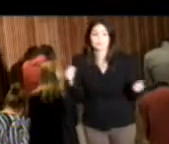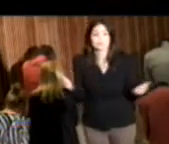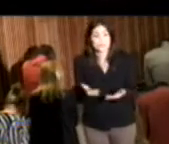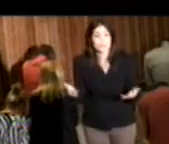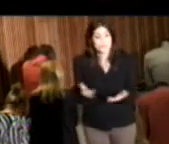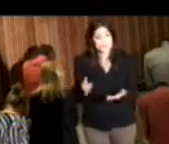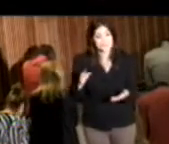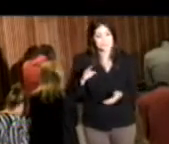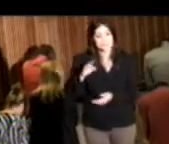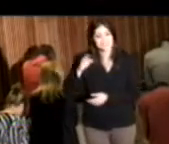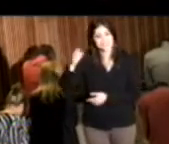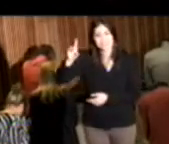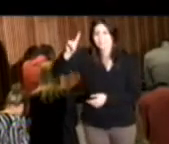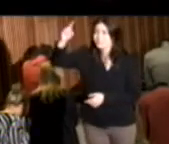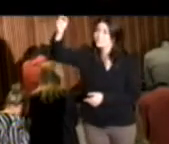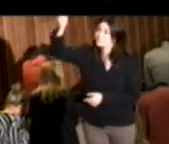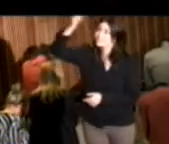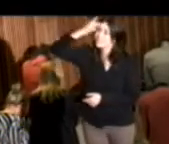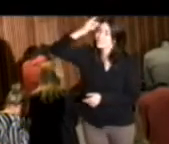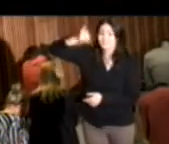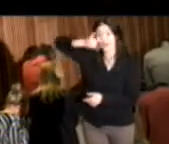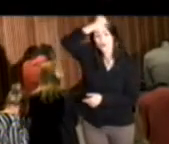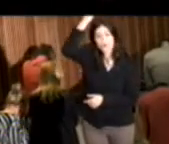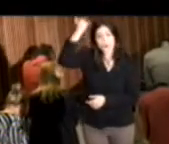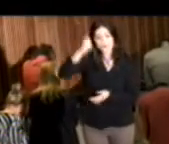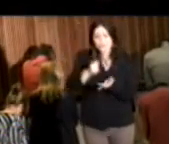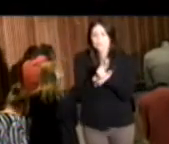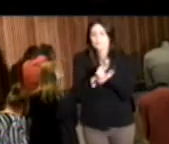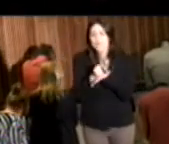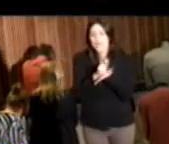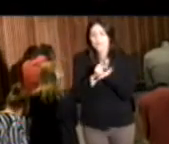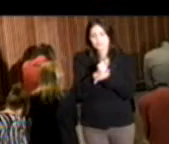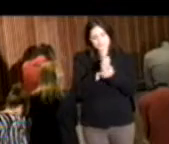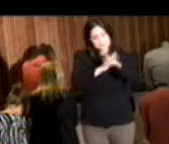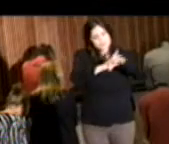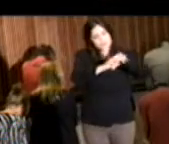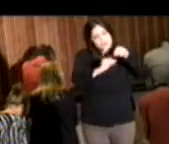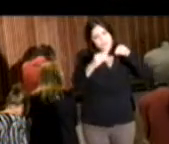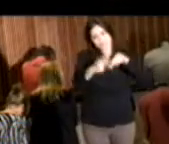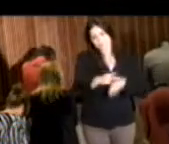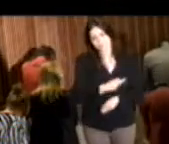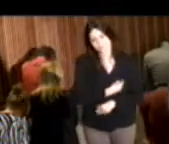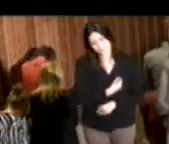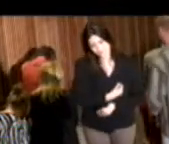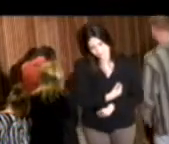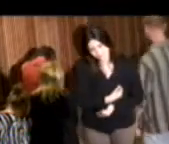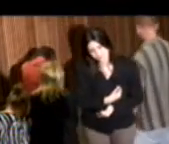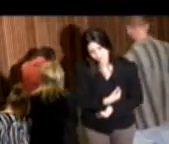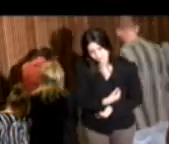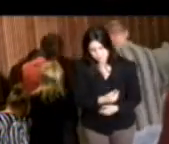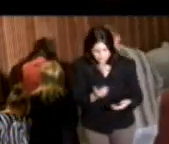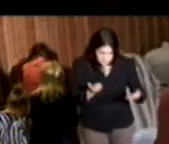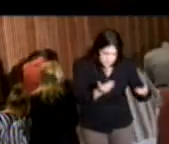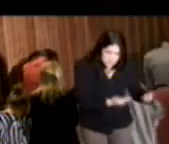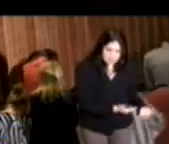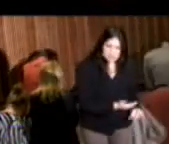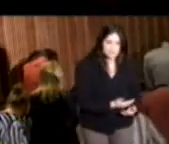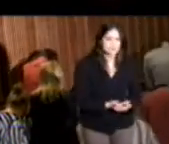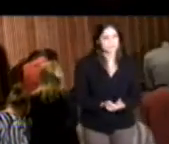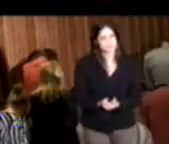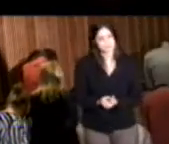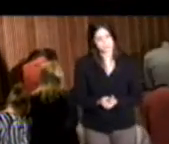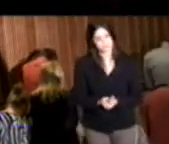Deus se derramasse sobre essa ferida para você ser curado. Então vem para cá, eu quero orar por você, por essa marca, por